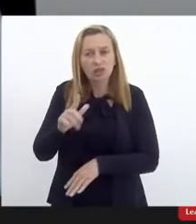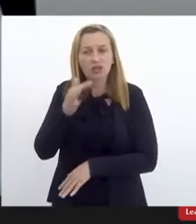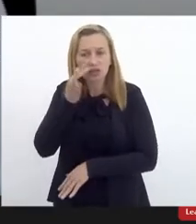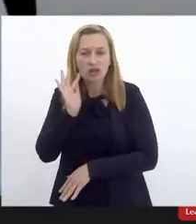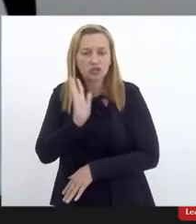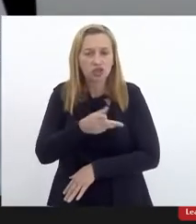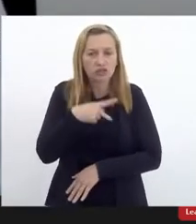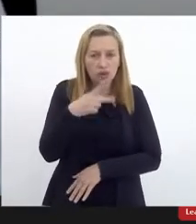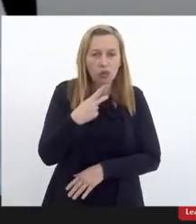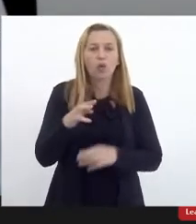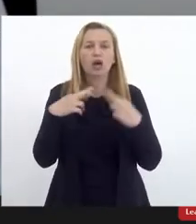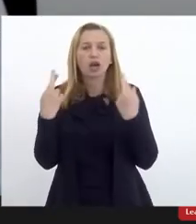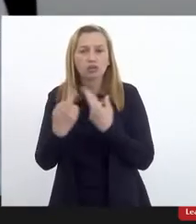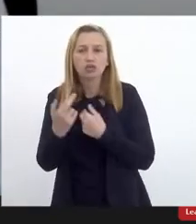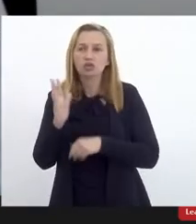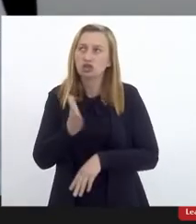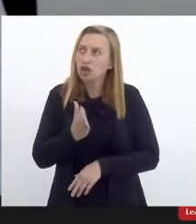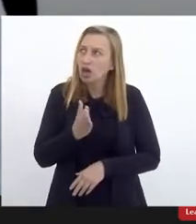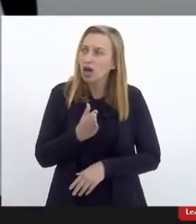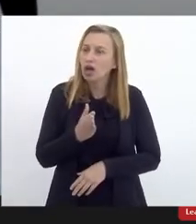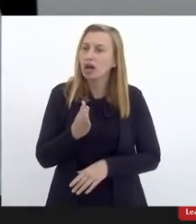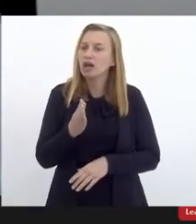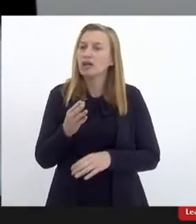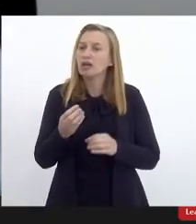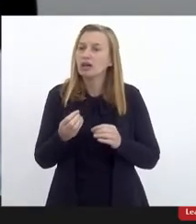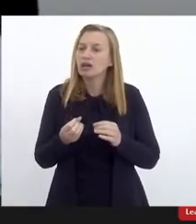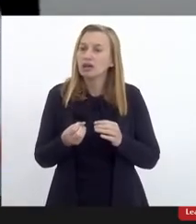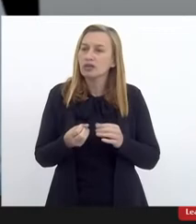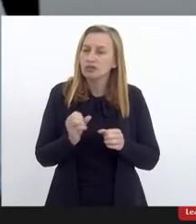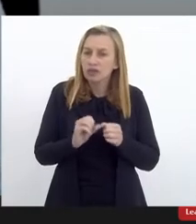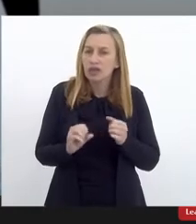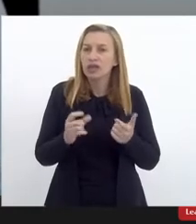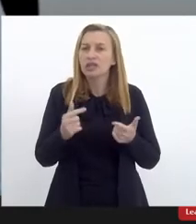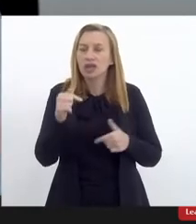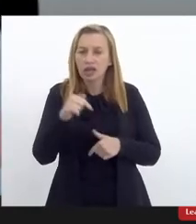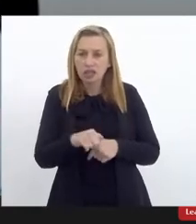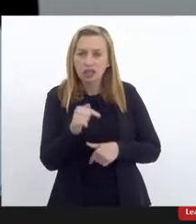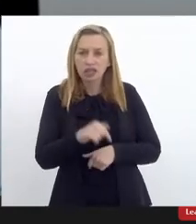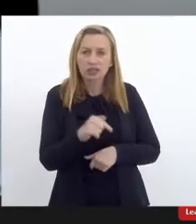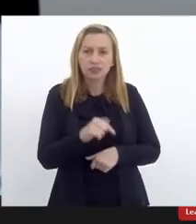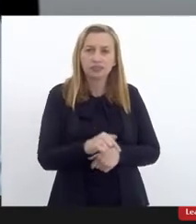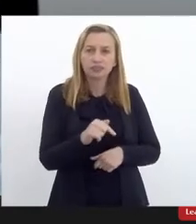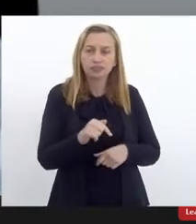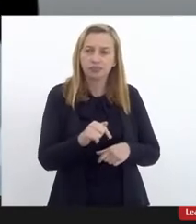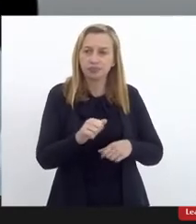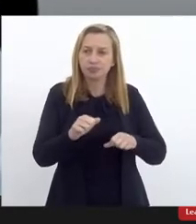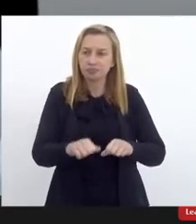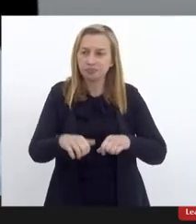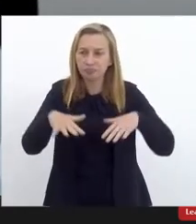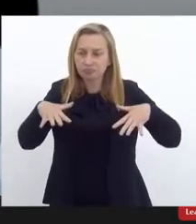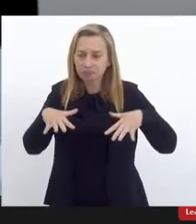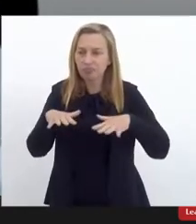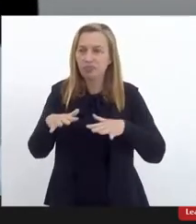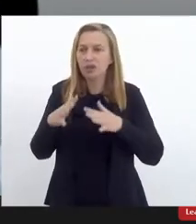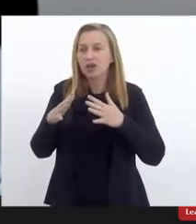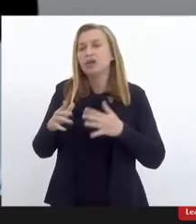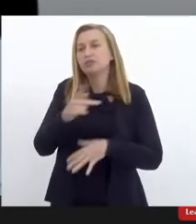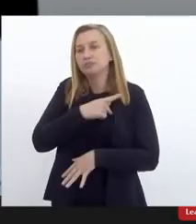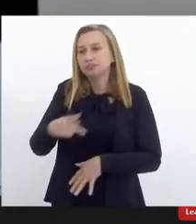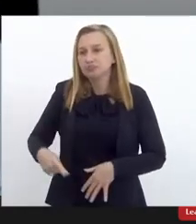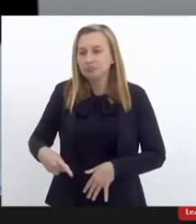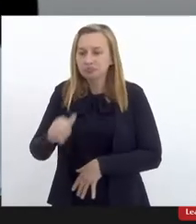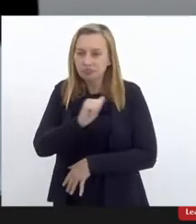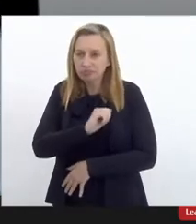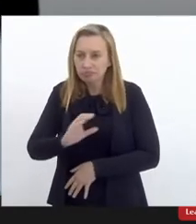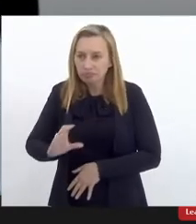reunião que ele já realizou, né? Aqui na Assembleia Legislativa, acionar o presidente da Alerj, tem sido